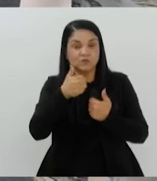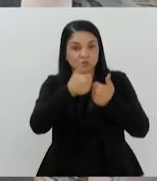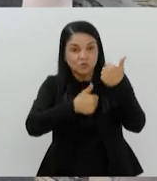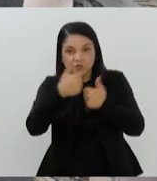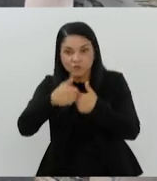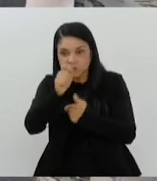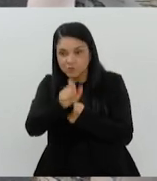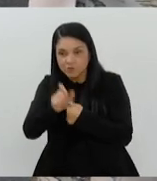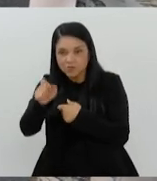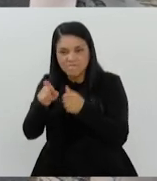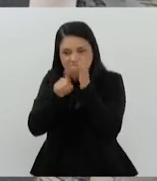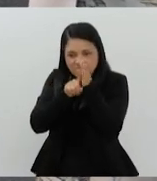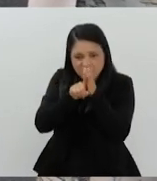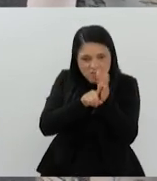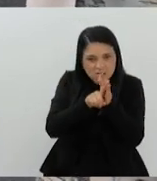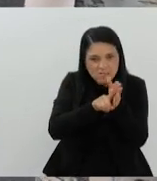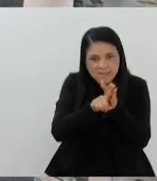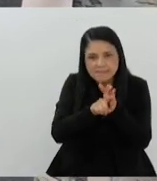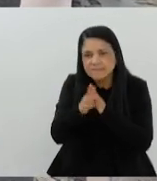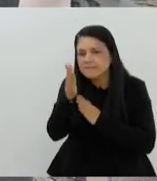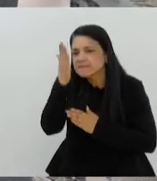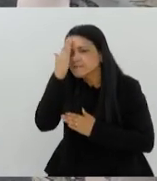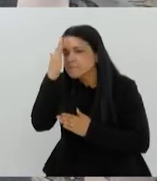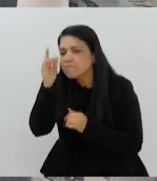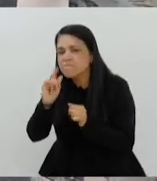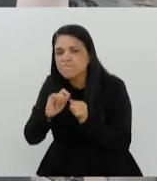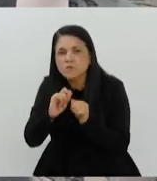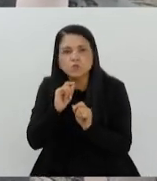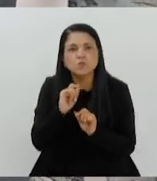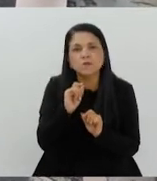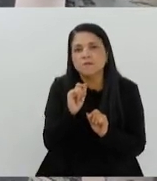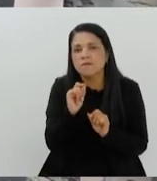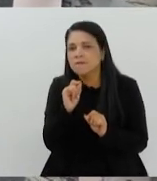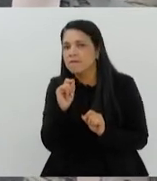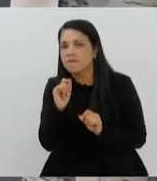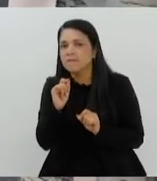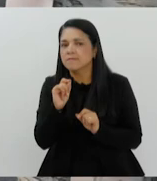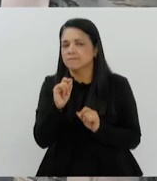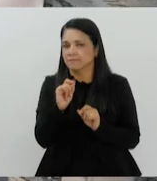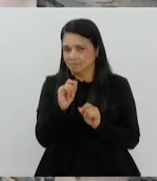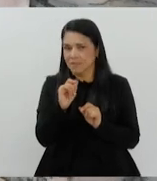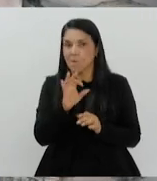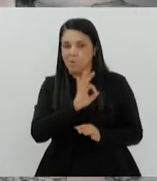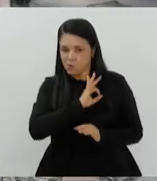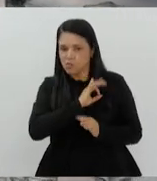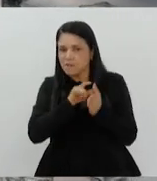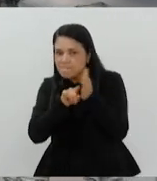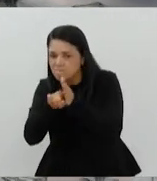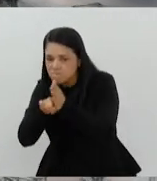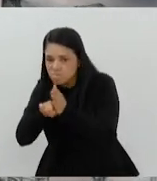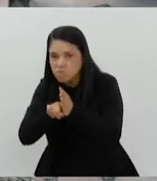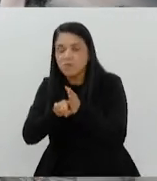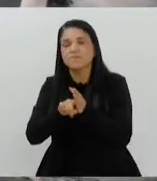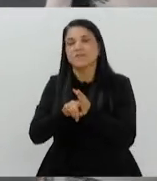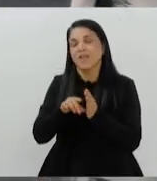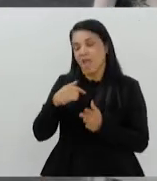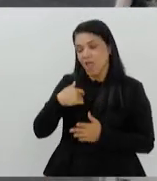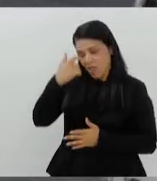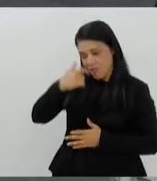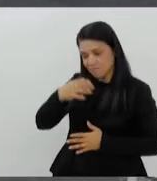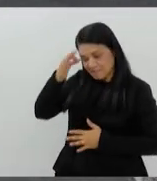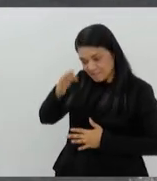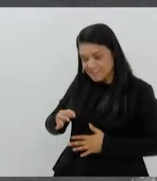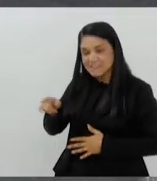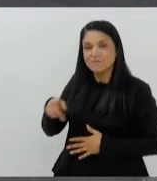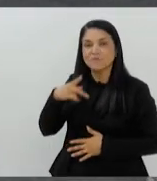eram investigados para saber o que faziam. E eu tenho certeza que a deputada Marta Rocha iria apoiar